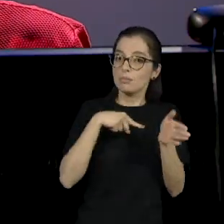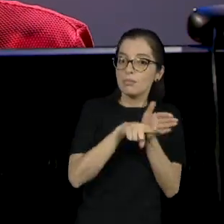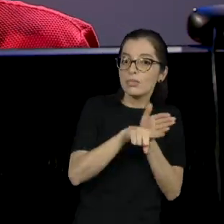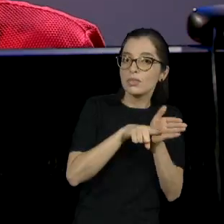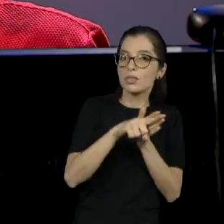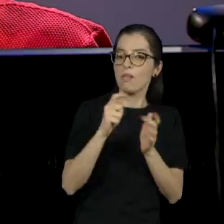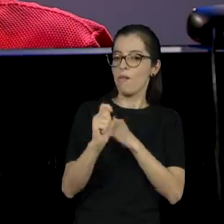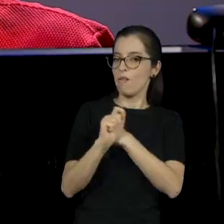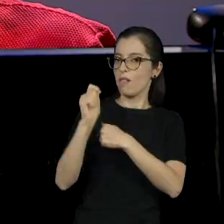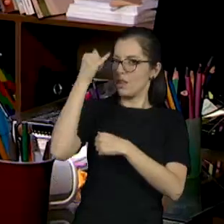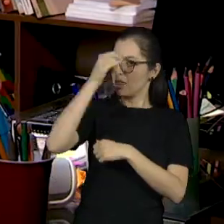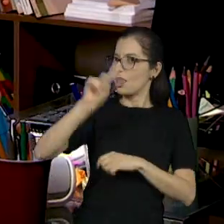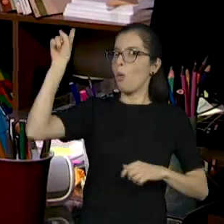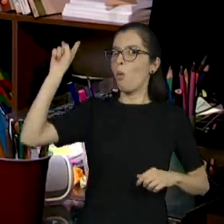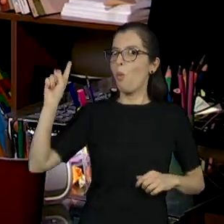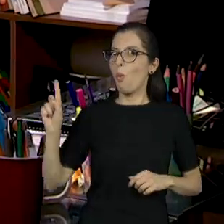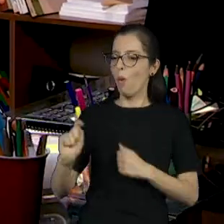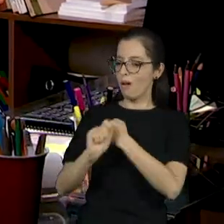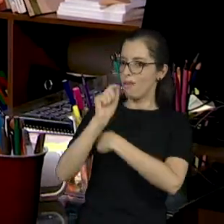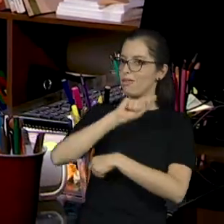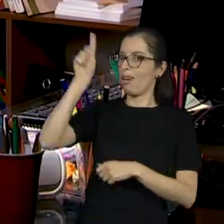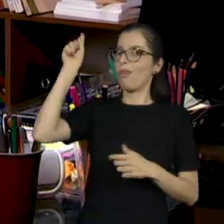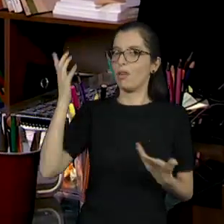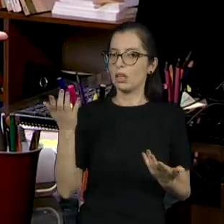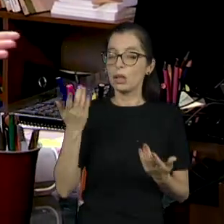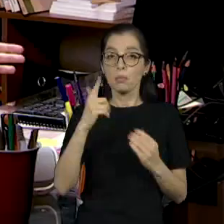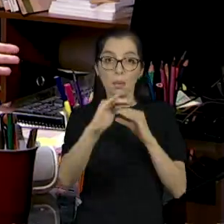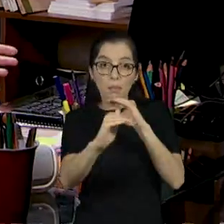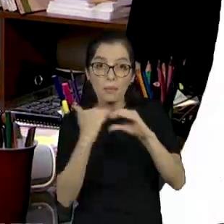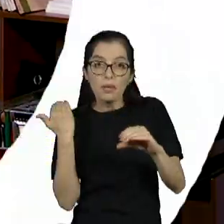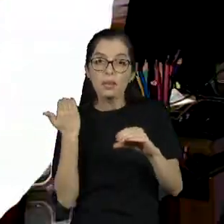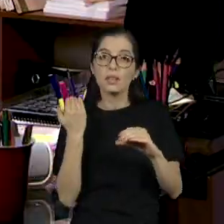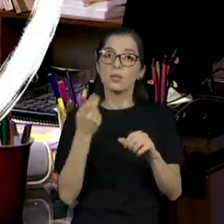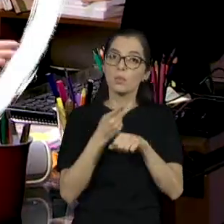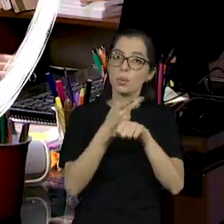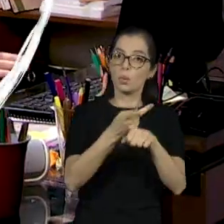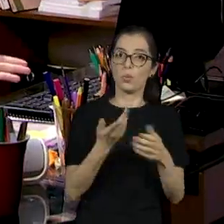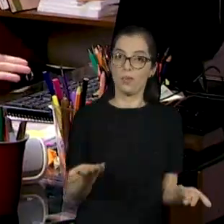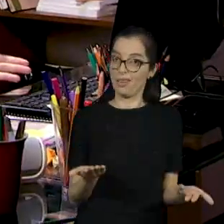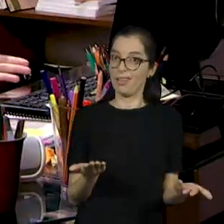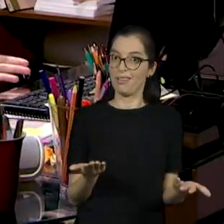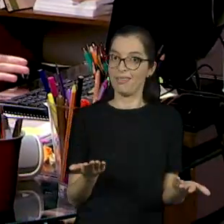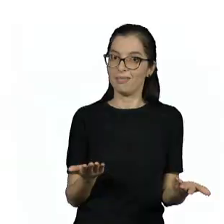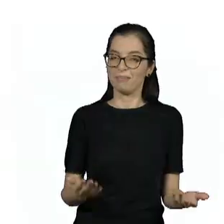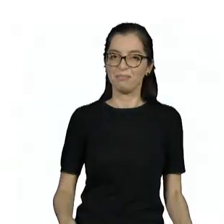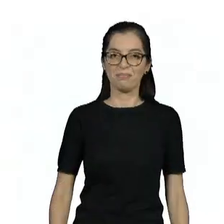tipo de pegadinha da internet. Quando você recebeu uma notícia que é muito...